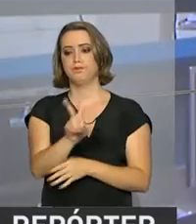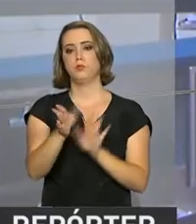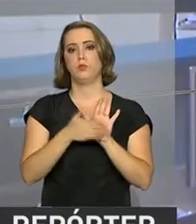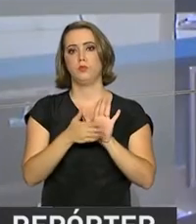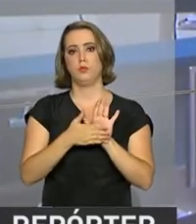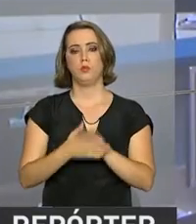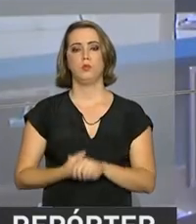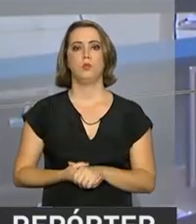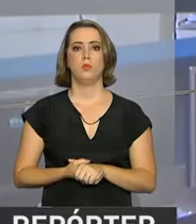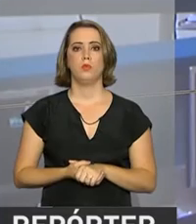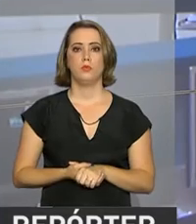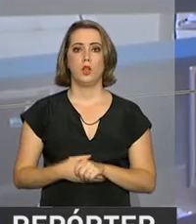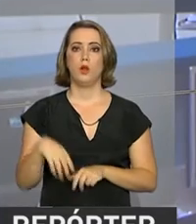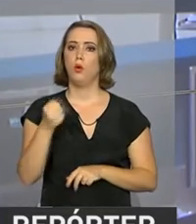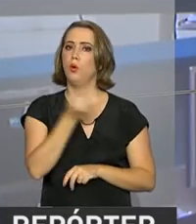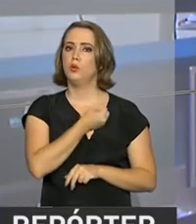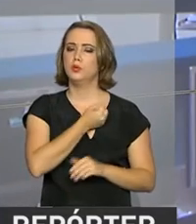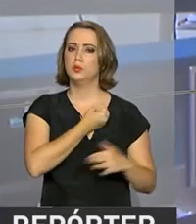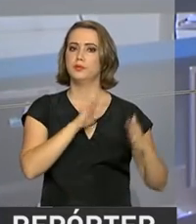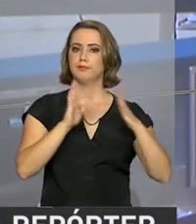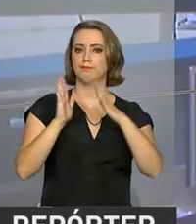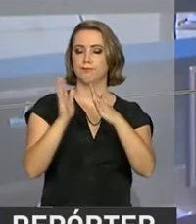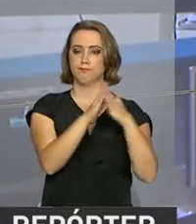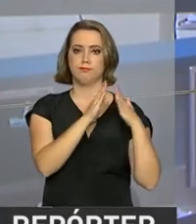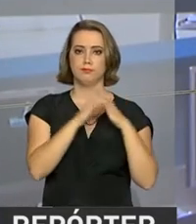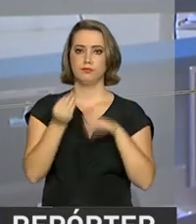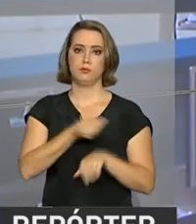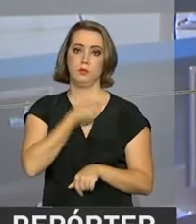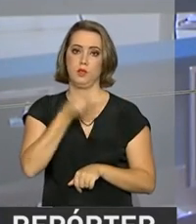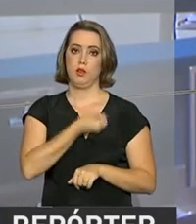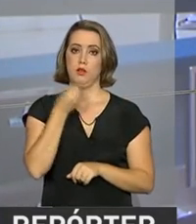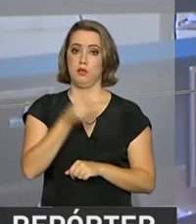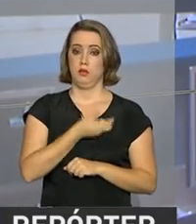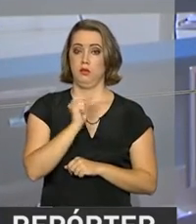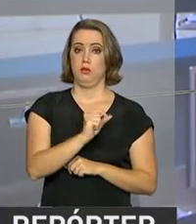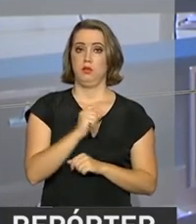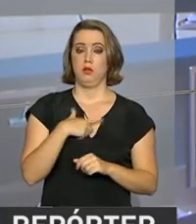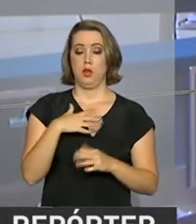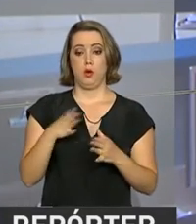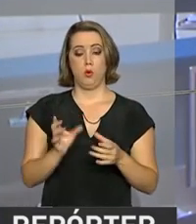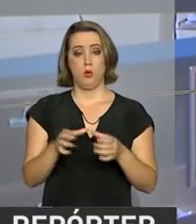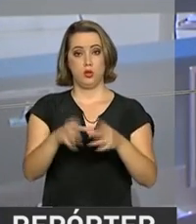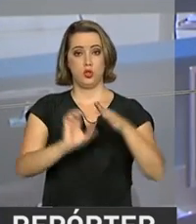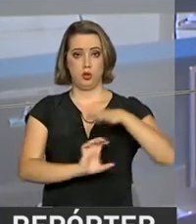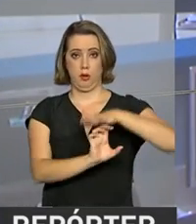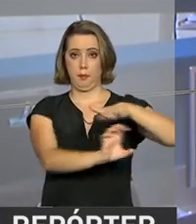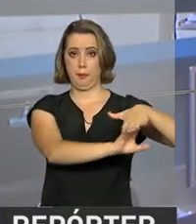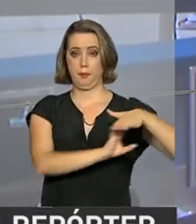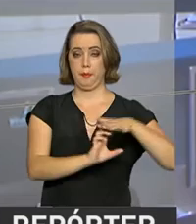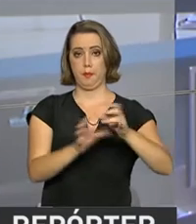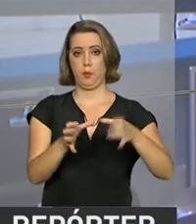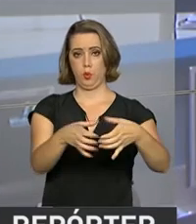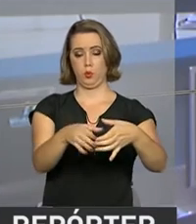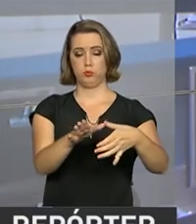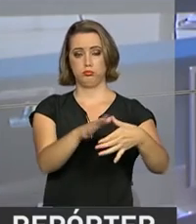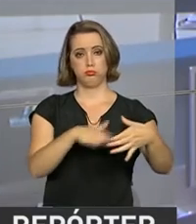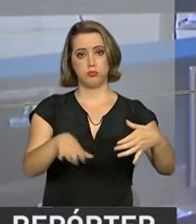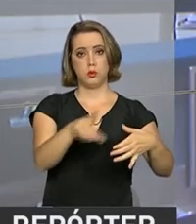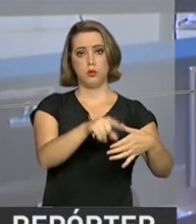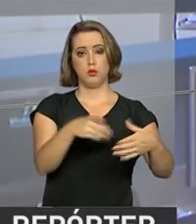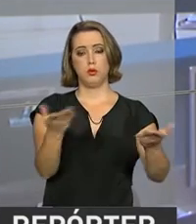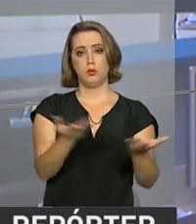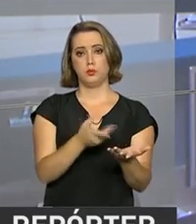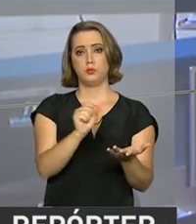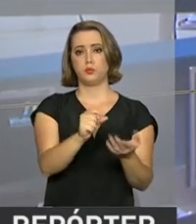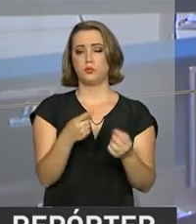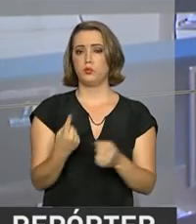e o número de unidades do minha casa minha vida entidades bate recorde o total de contratações no modelo que